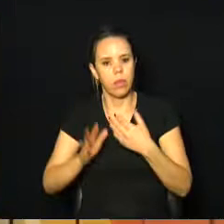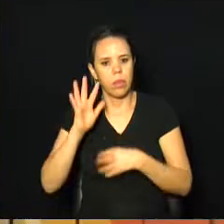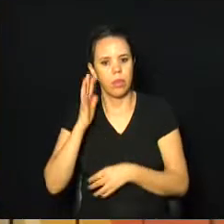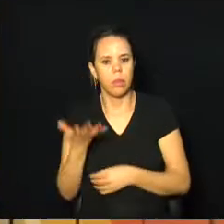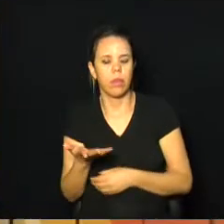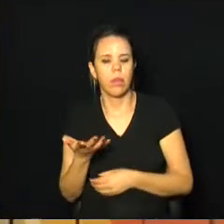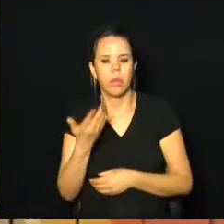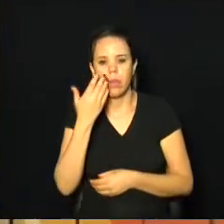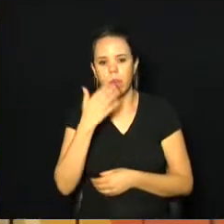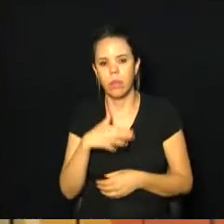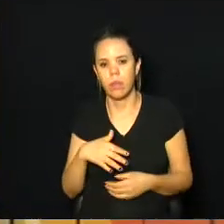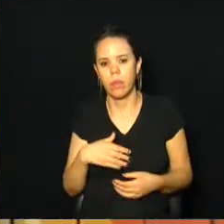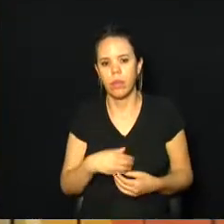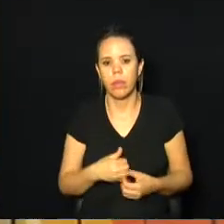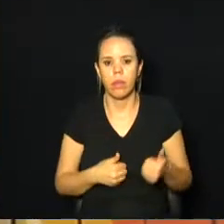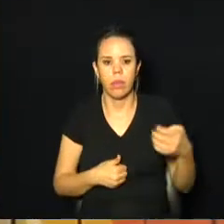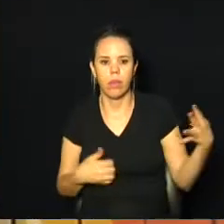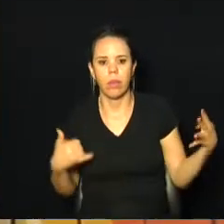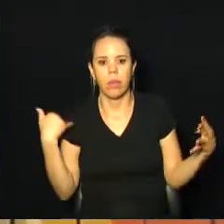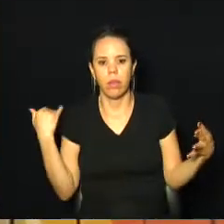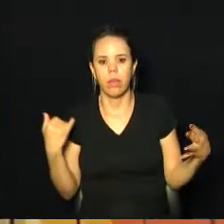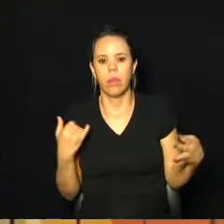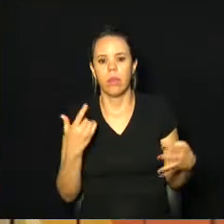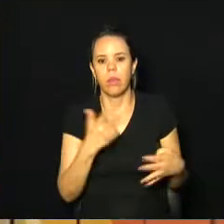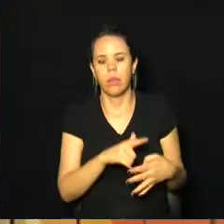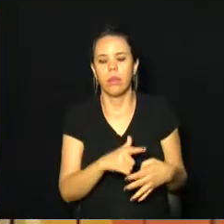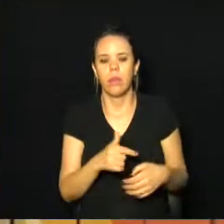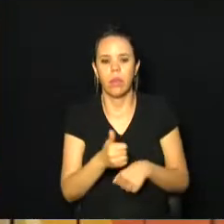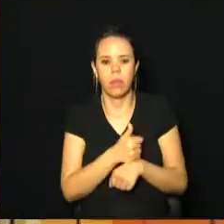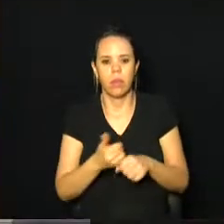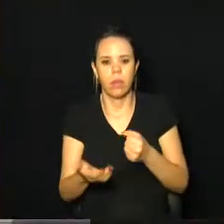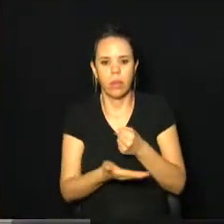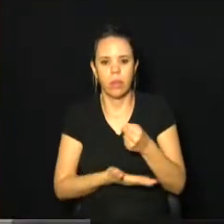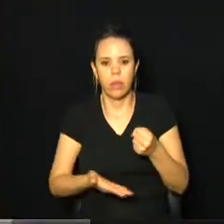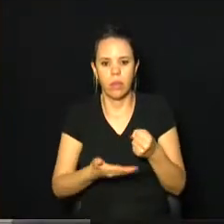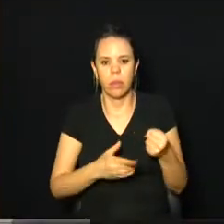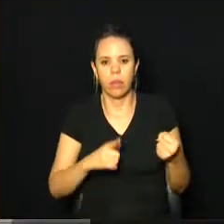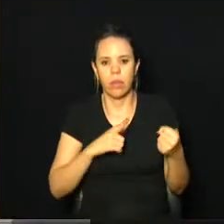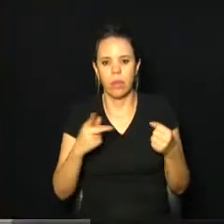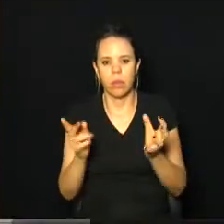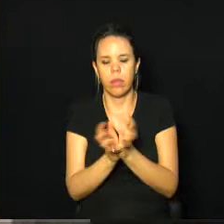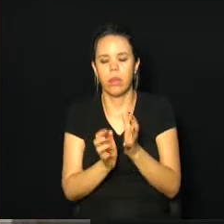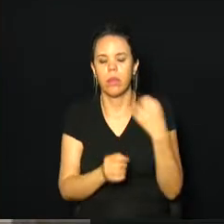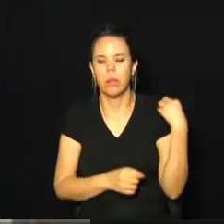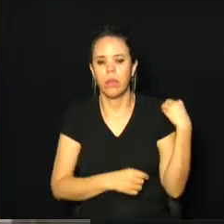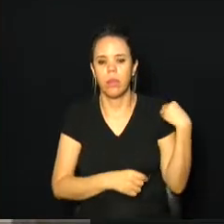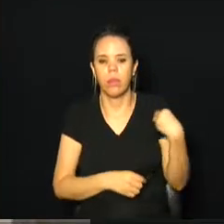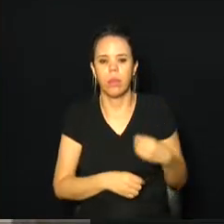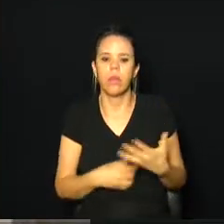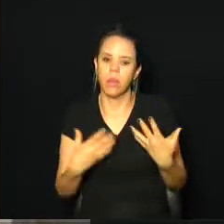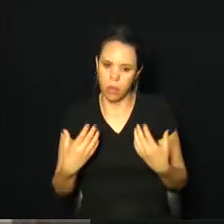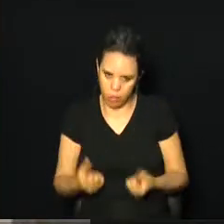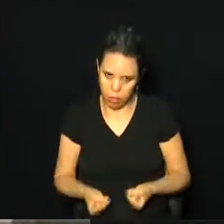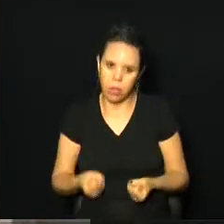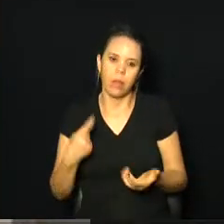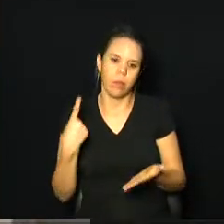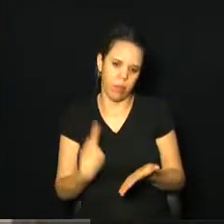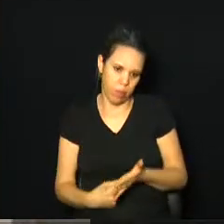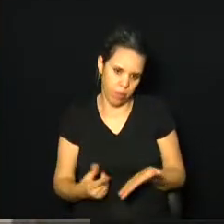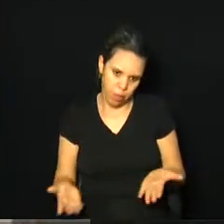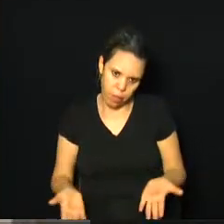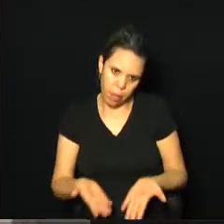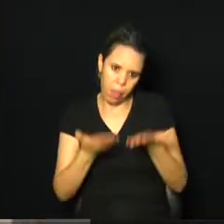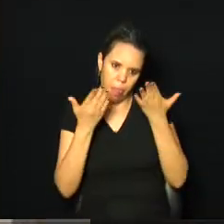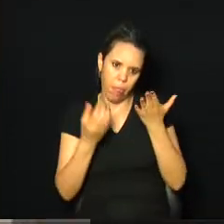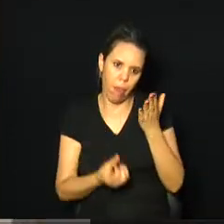uma criançada de 14 anos, você já pega, coloca nas categorias de base do teu time. Aí ele falou, não, vamos fazer, vamos para cima. Então